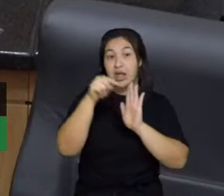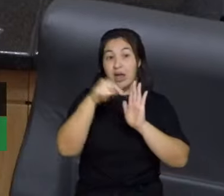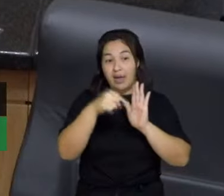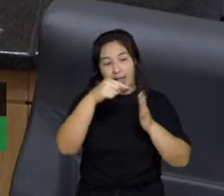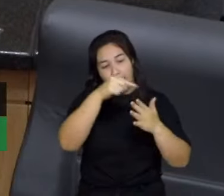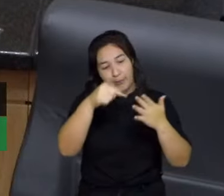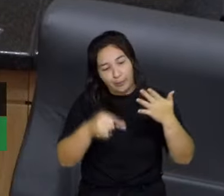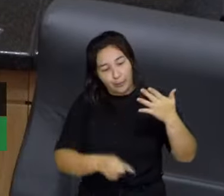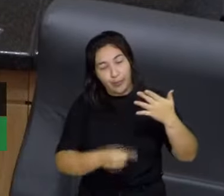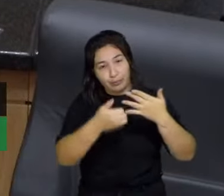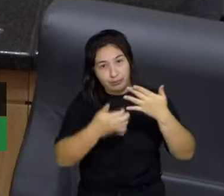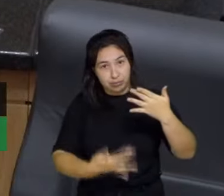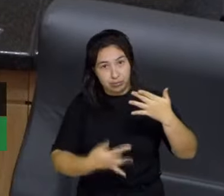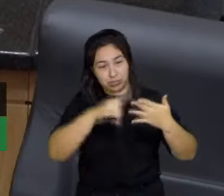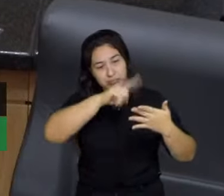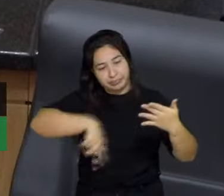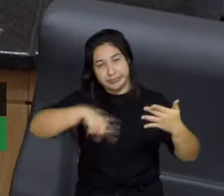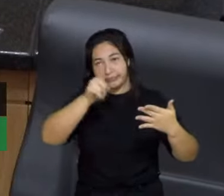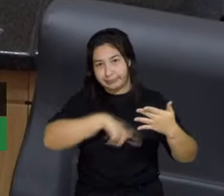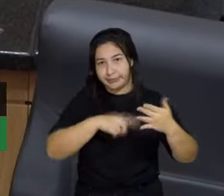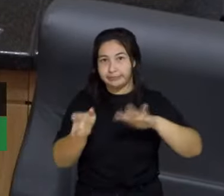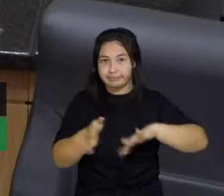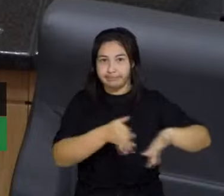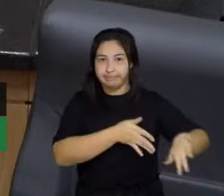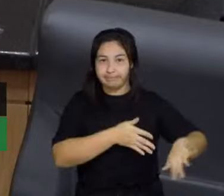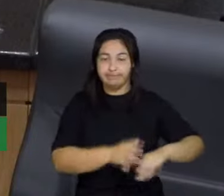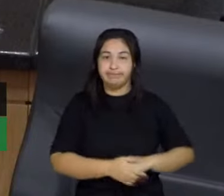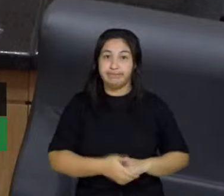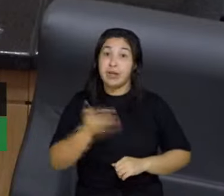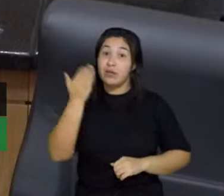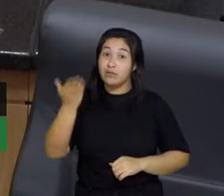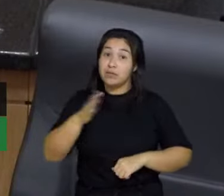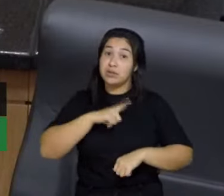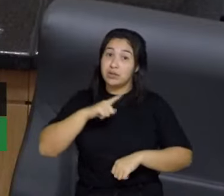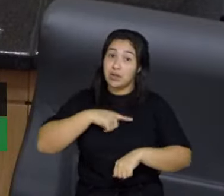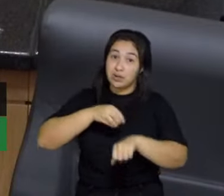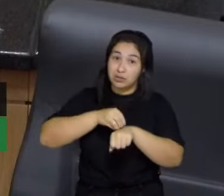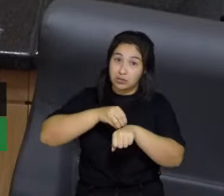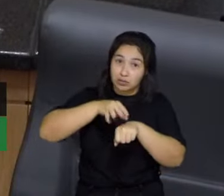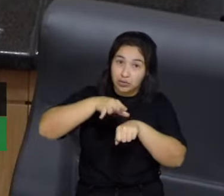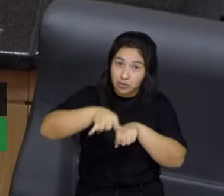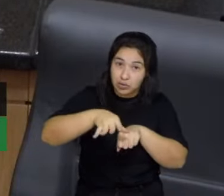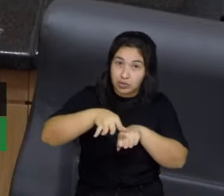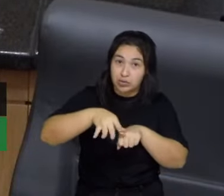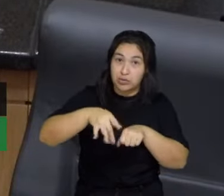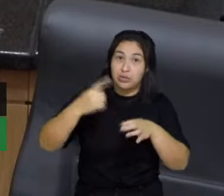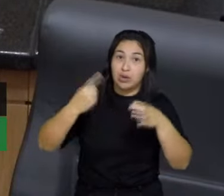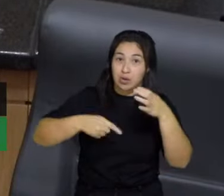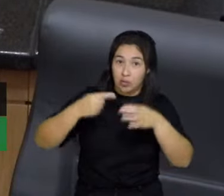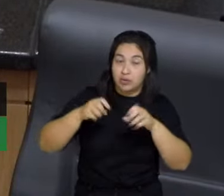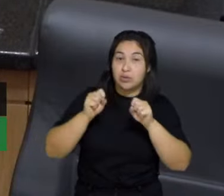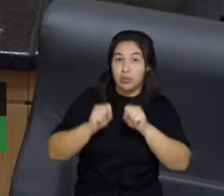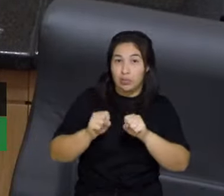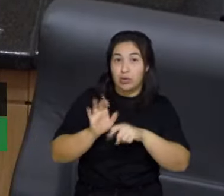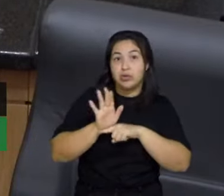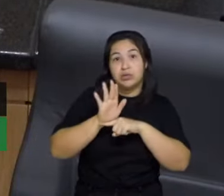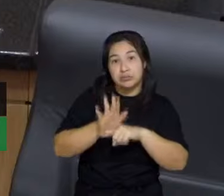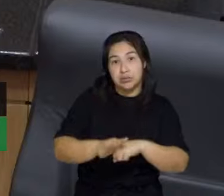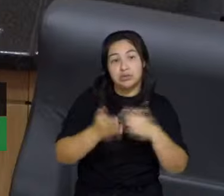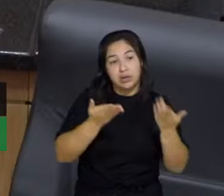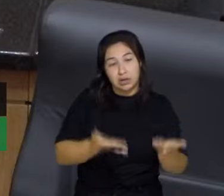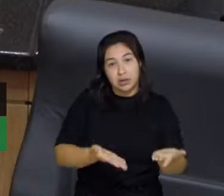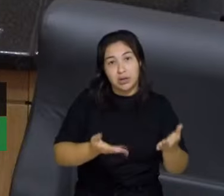comissão, inclusive, este projeto para que as sugestões que fossem encaminhadas à comissão pudessem também adentrar deste